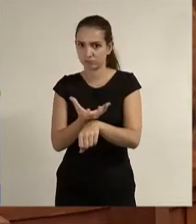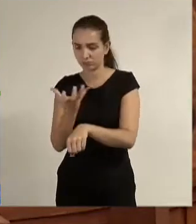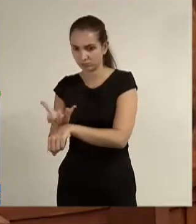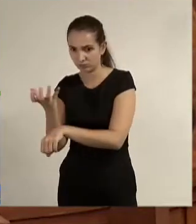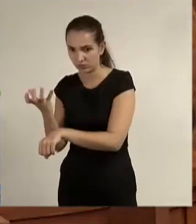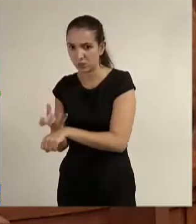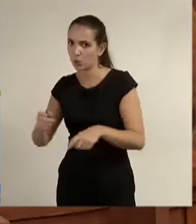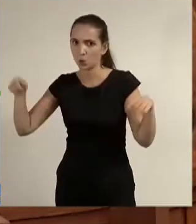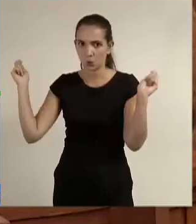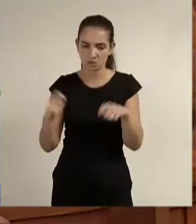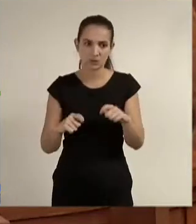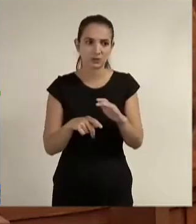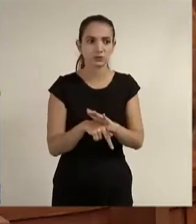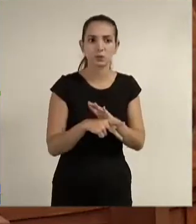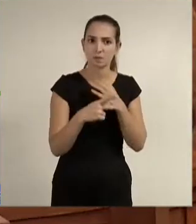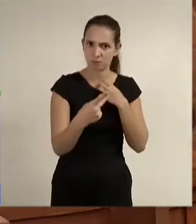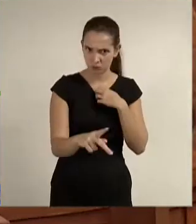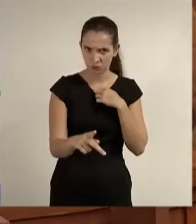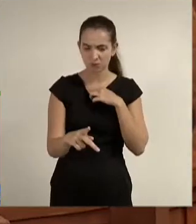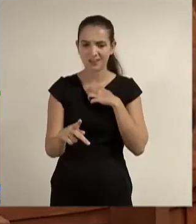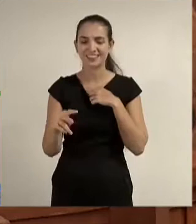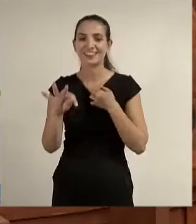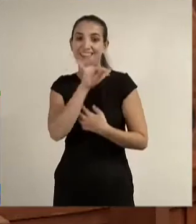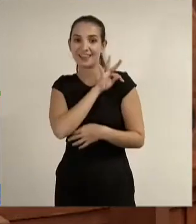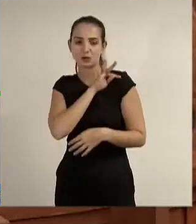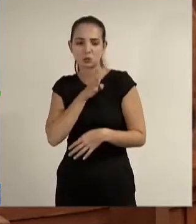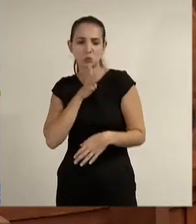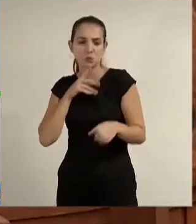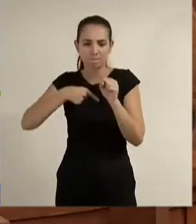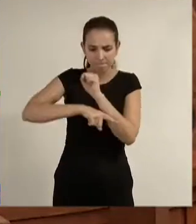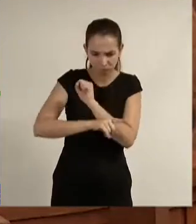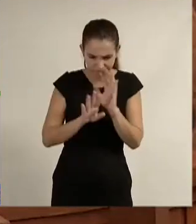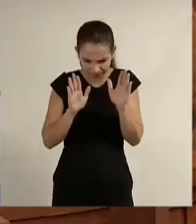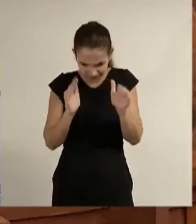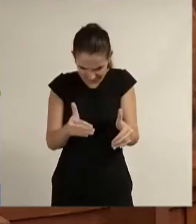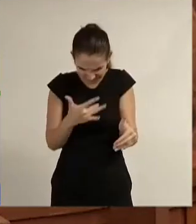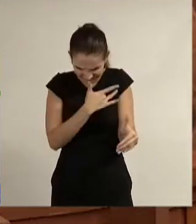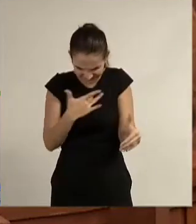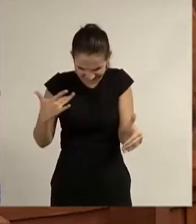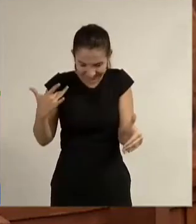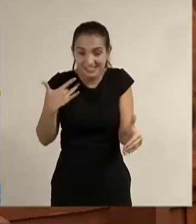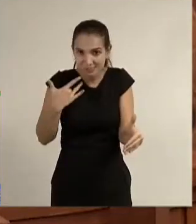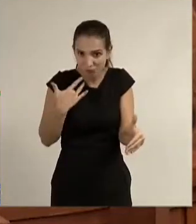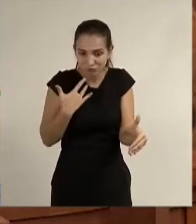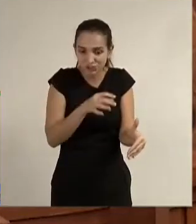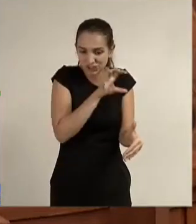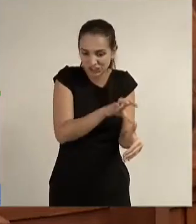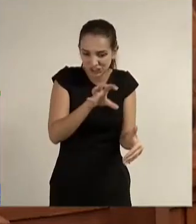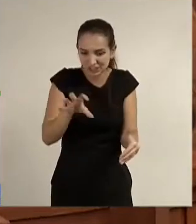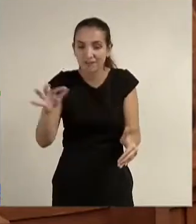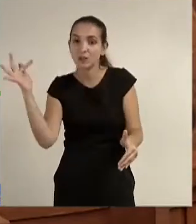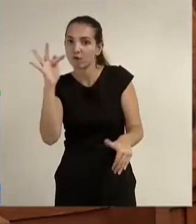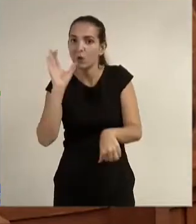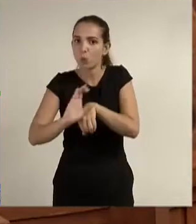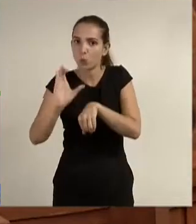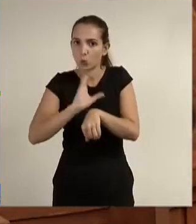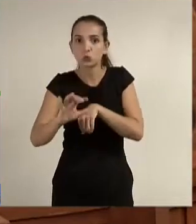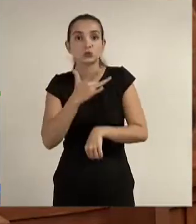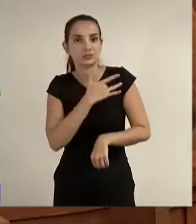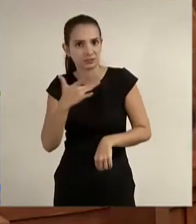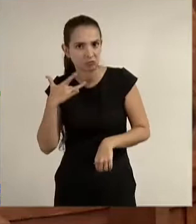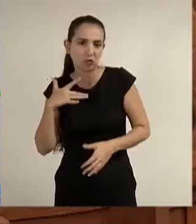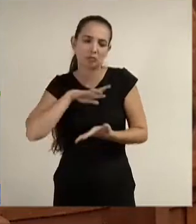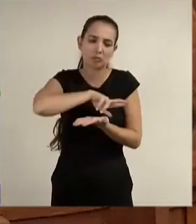de competência e habilidades técnicas específicas de cada graduação.